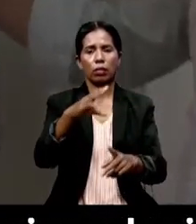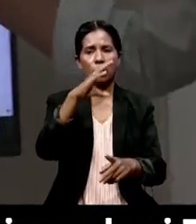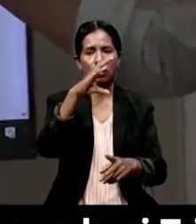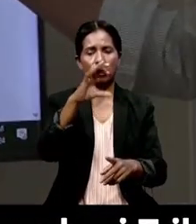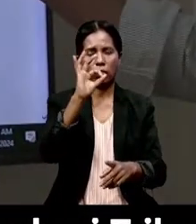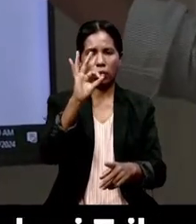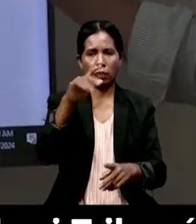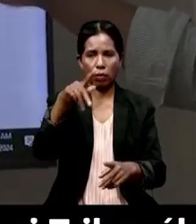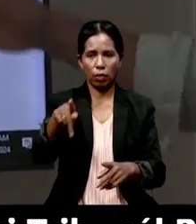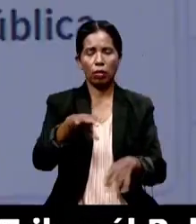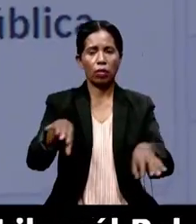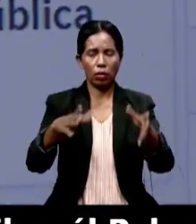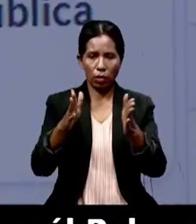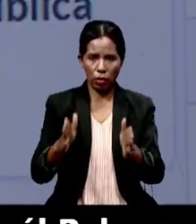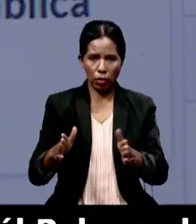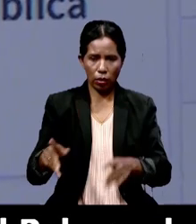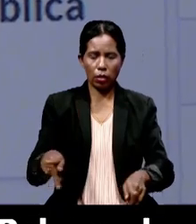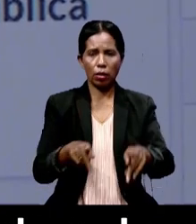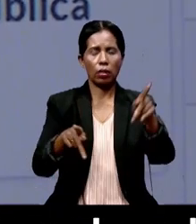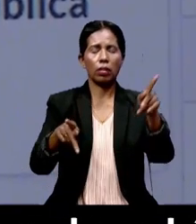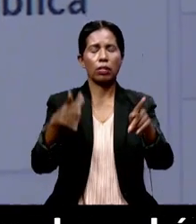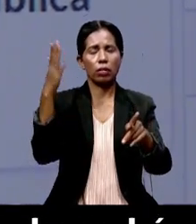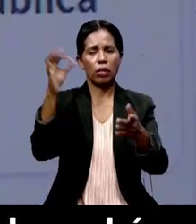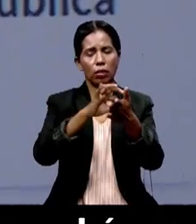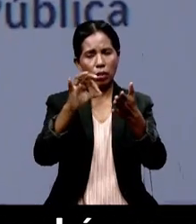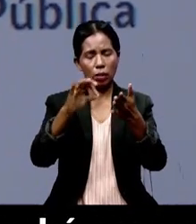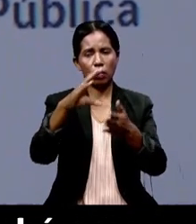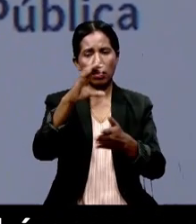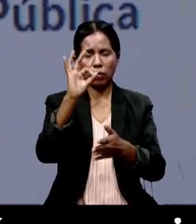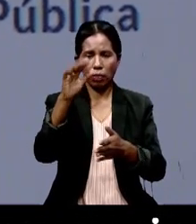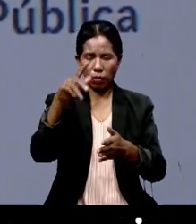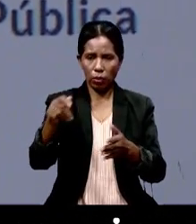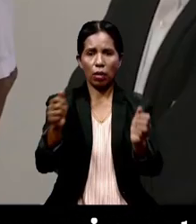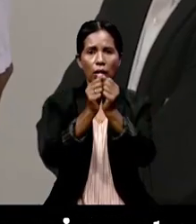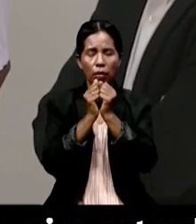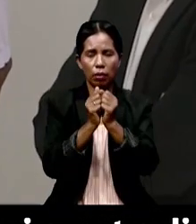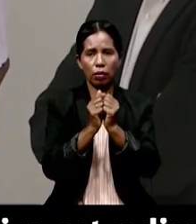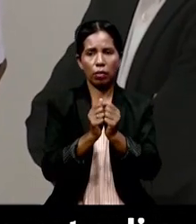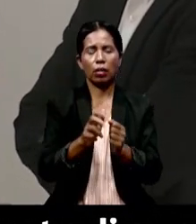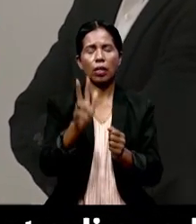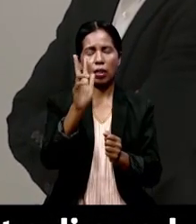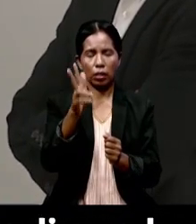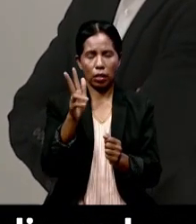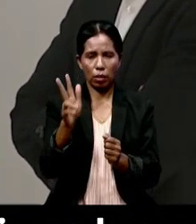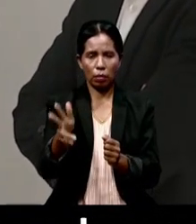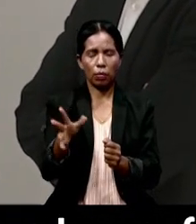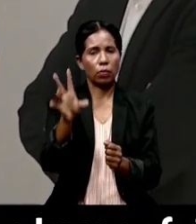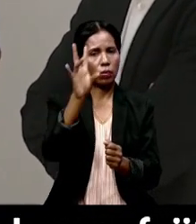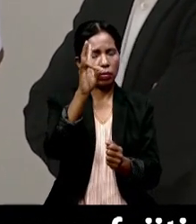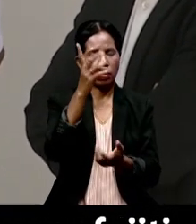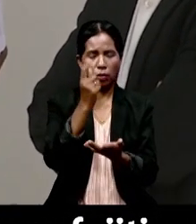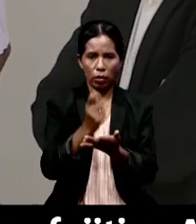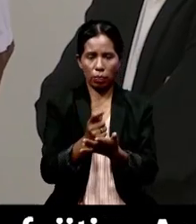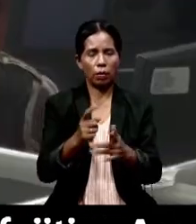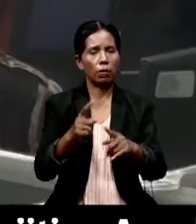pública, funcionário público nebe resista e a sistema função pública, ha muito rihun tolo nulo resen hito, mas be